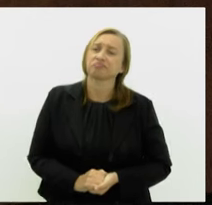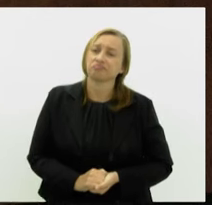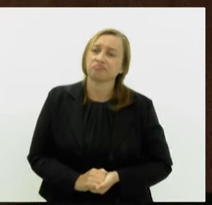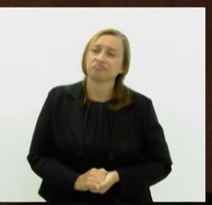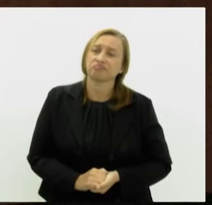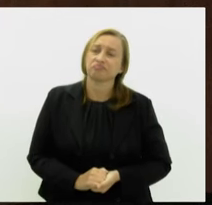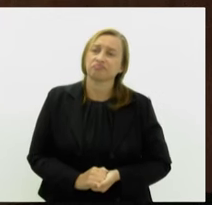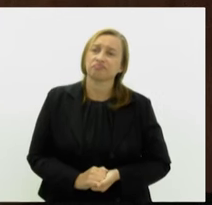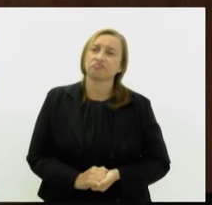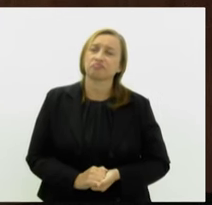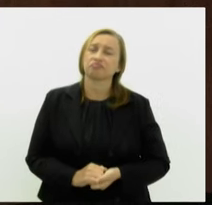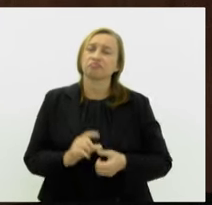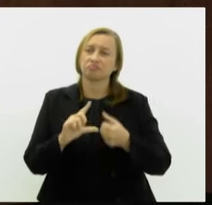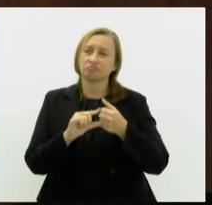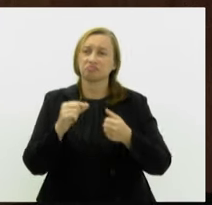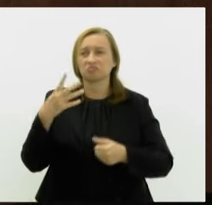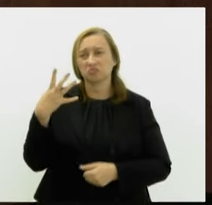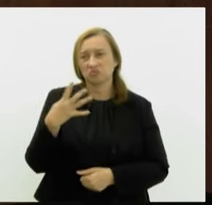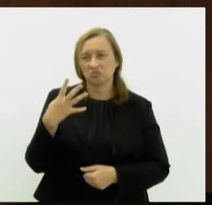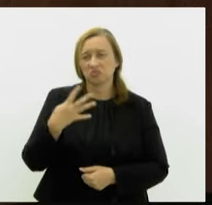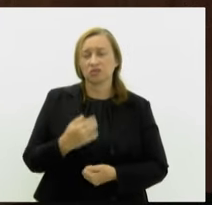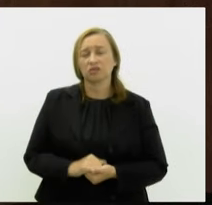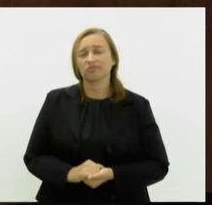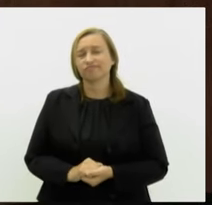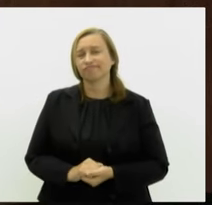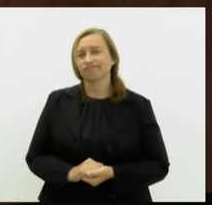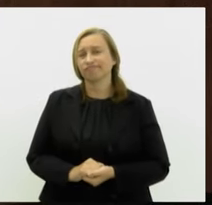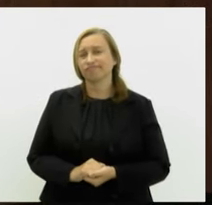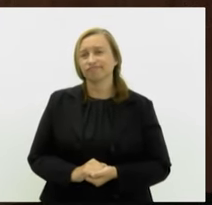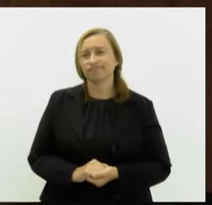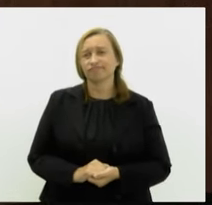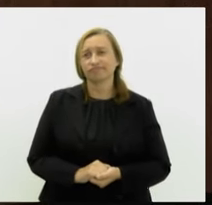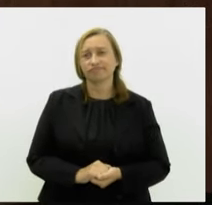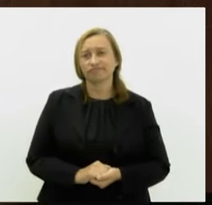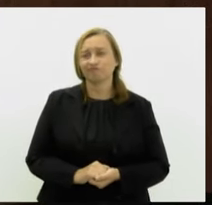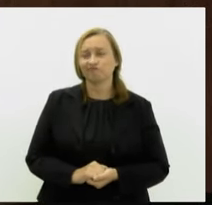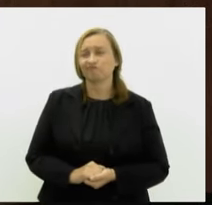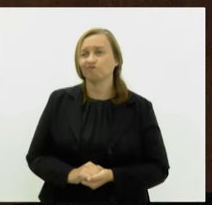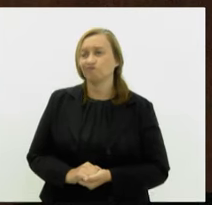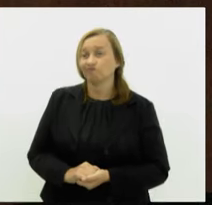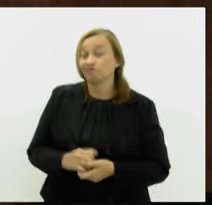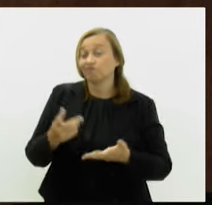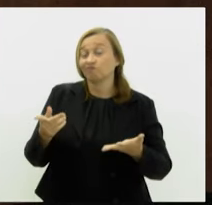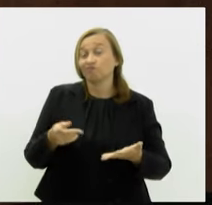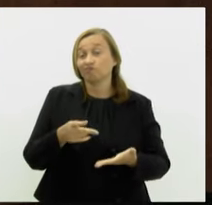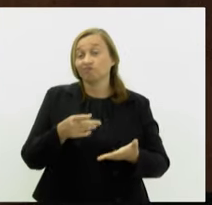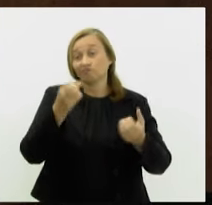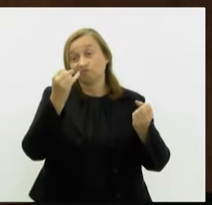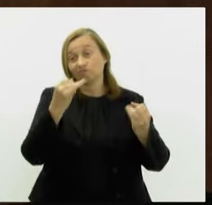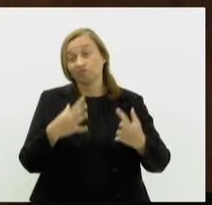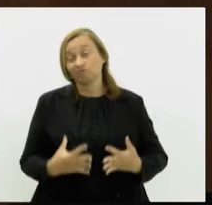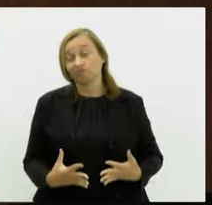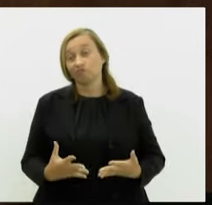O artigo 4º, ela aqui diz